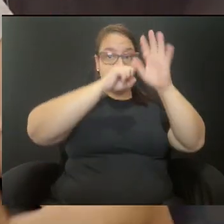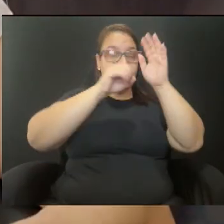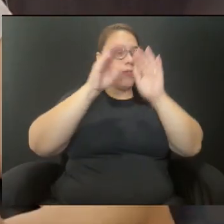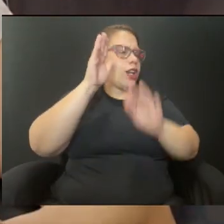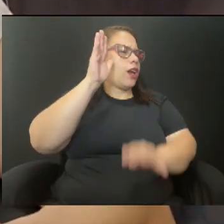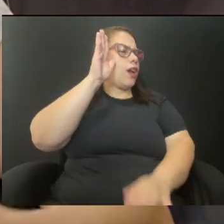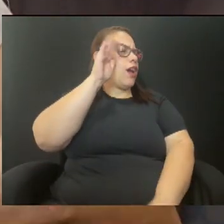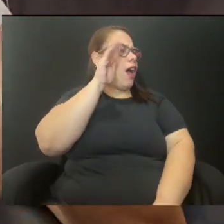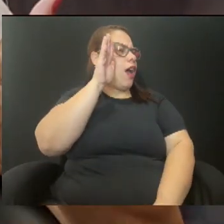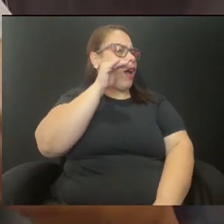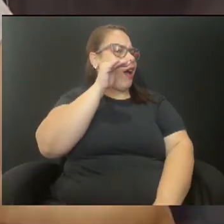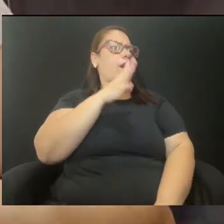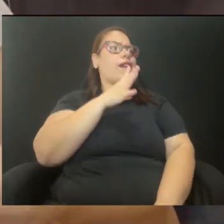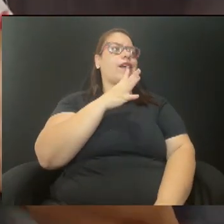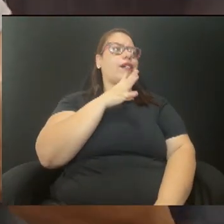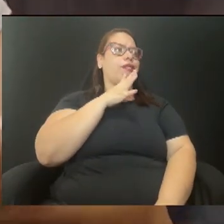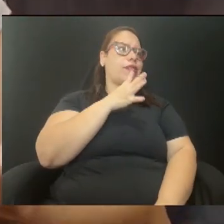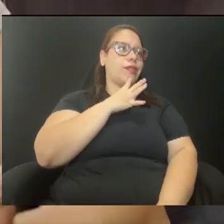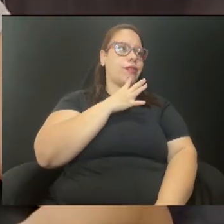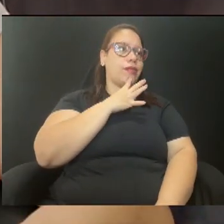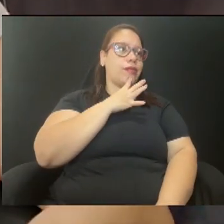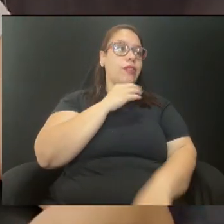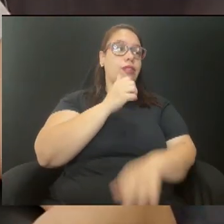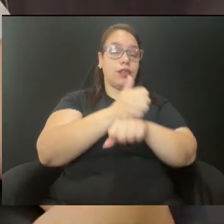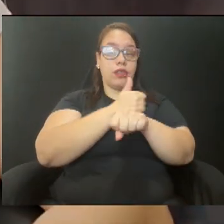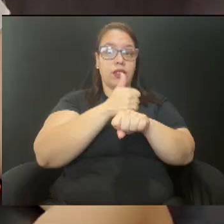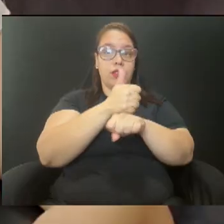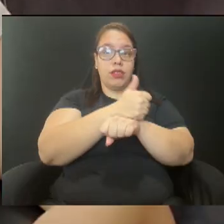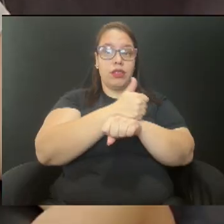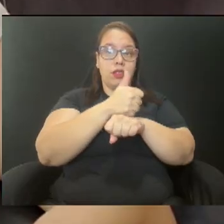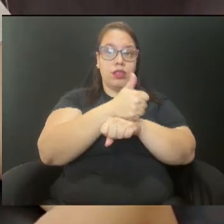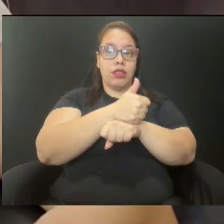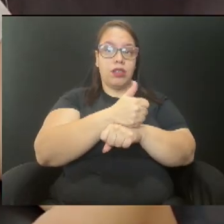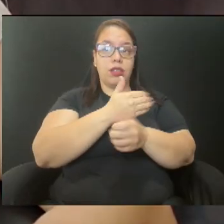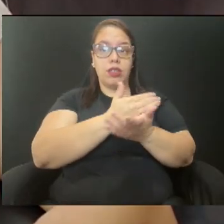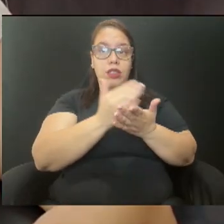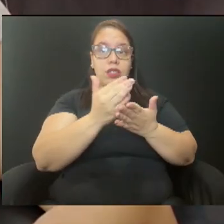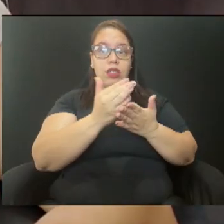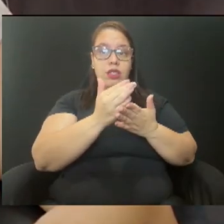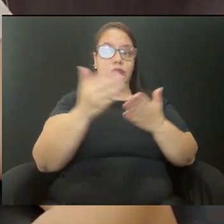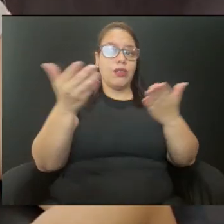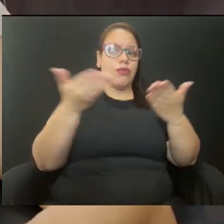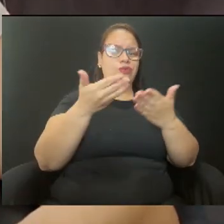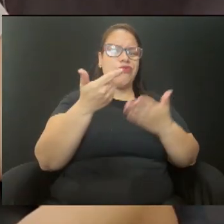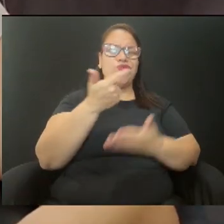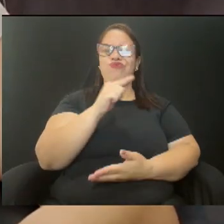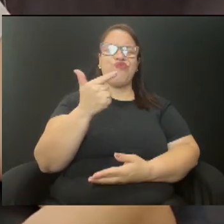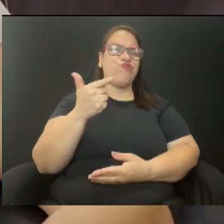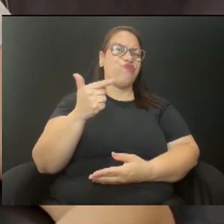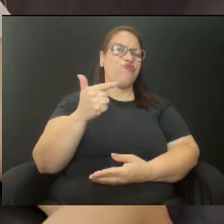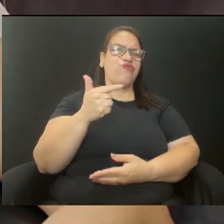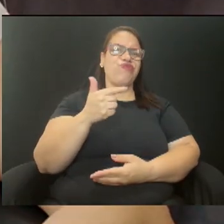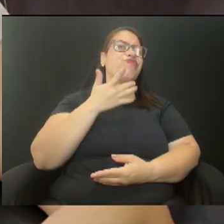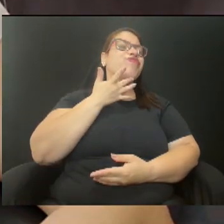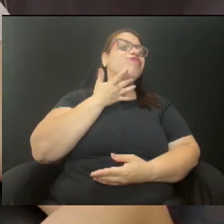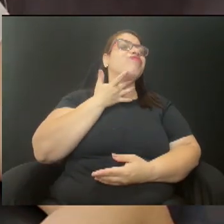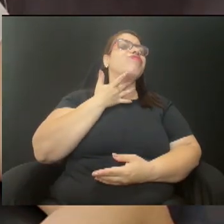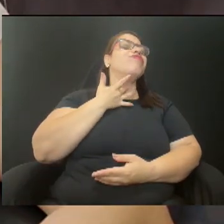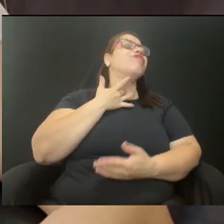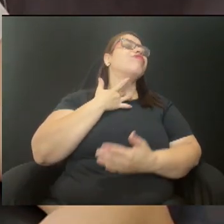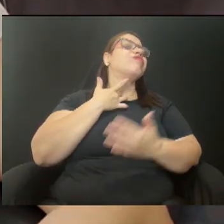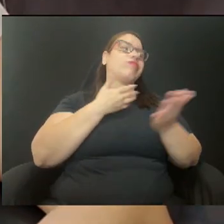conhecer uma profissão, de iniciar na profissão, e hoje a gente vê que não tem mais esse desejo dos jovens. E eu acho que a gente